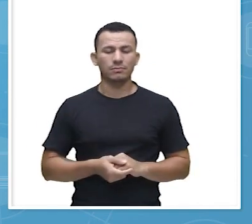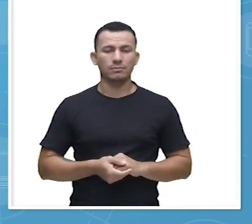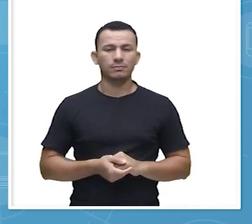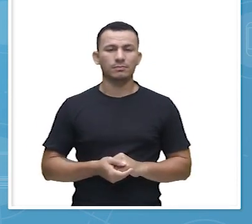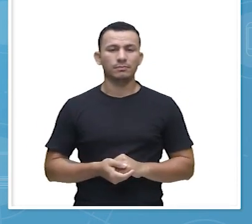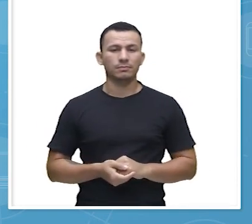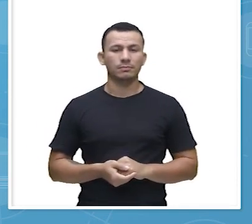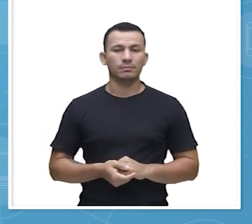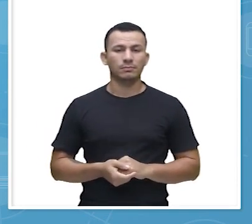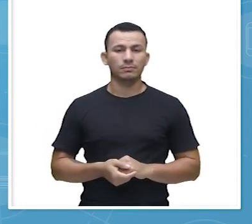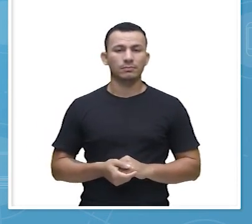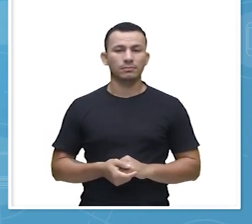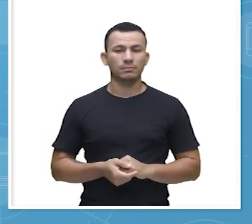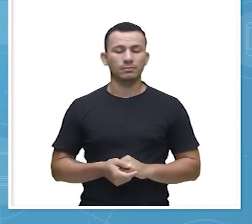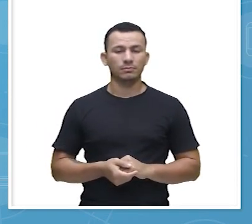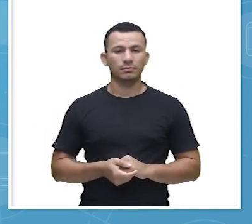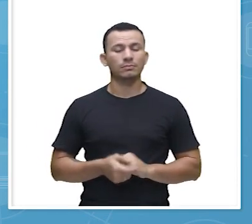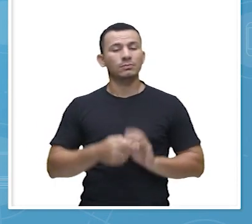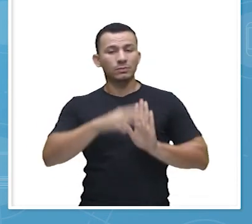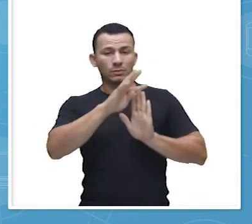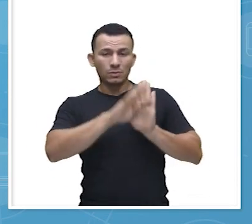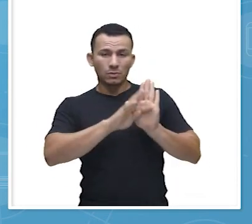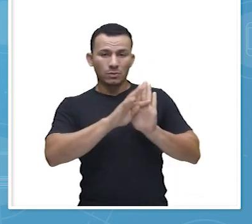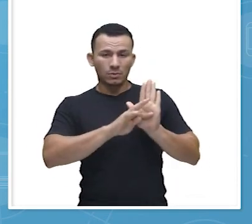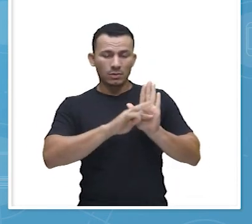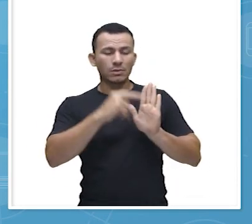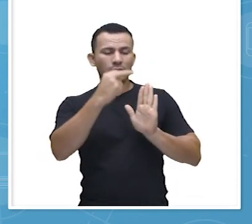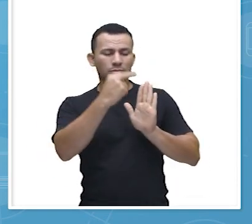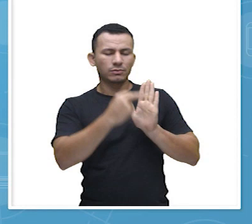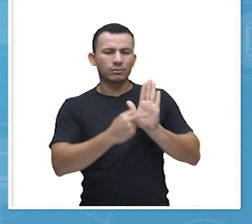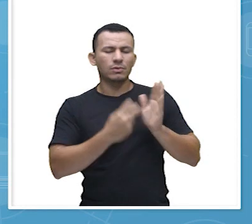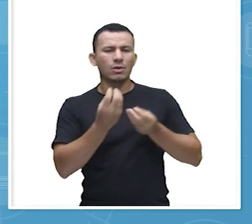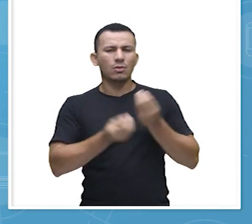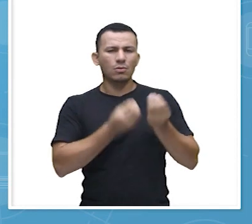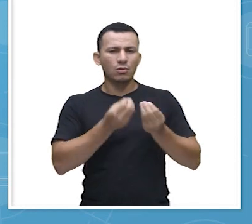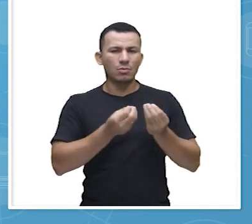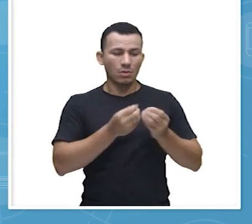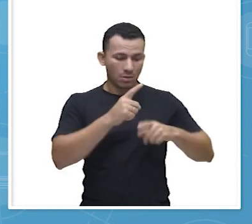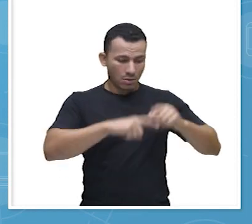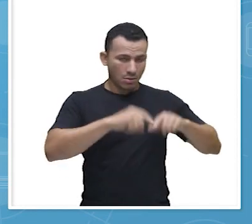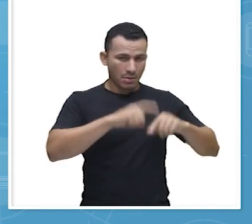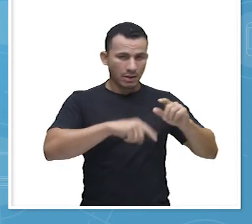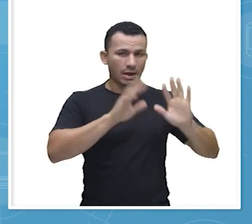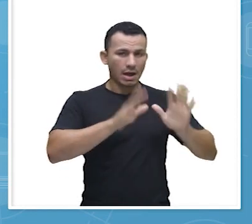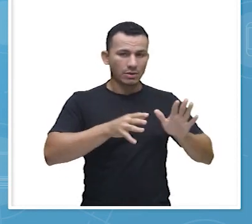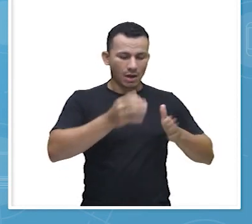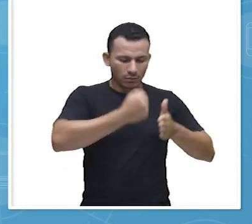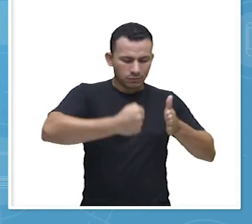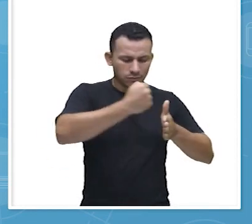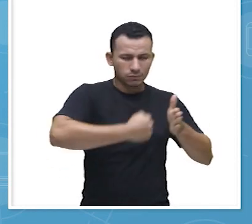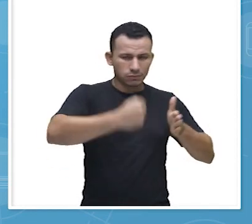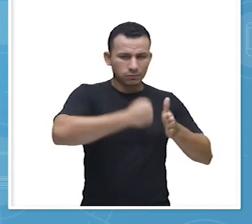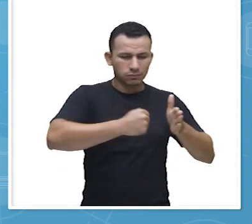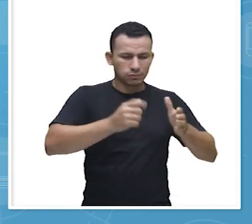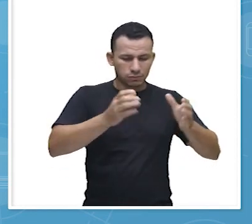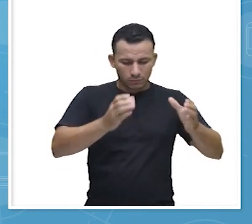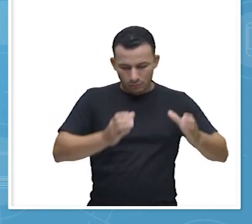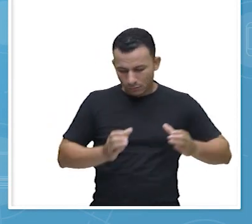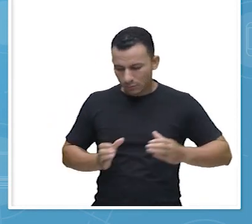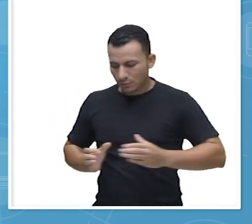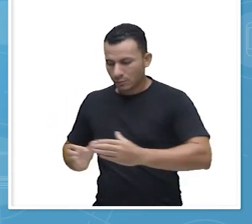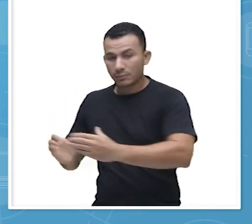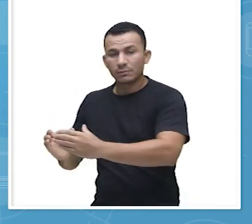E aí, a sequência do texto é o modo de fazer. Leve todos os ingredientes ao fogo, mexendo sempre e